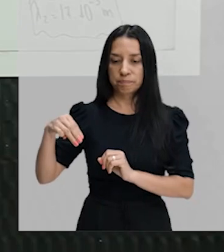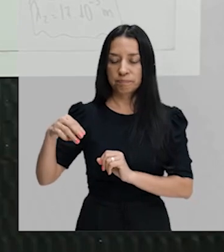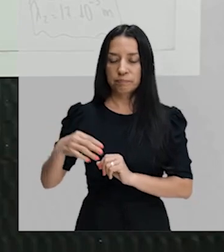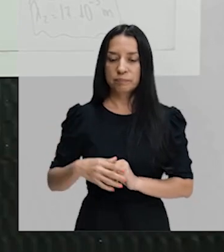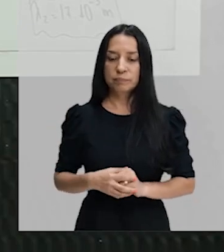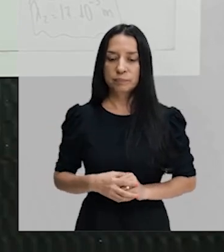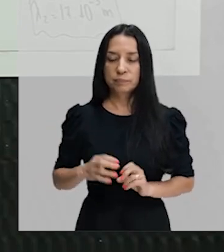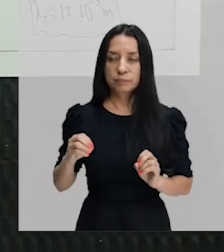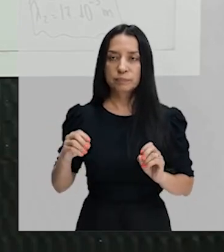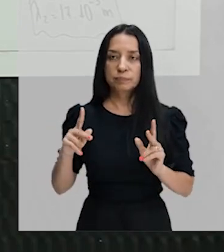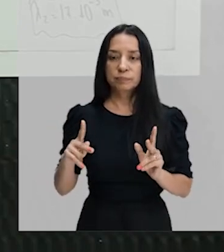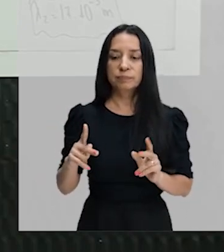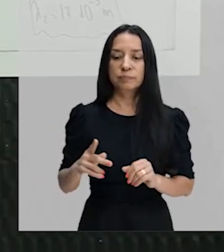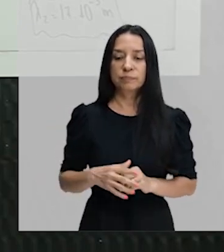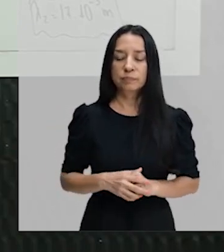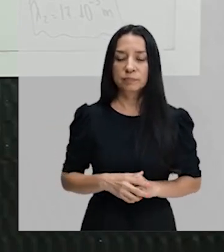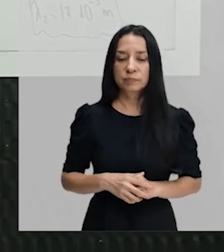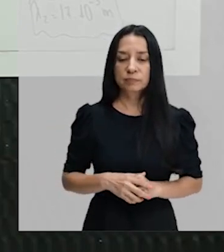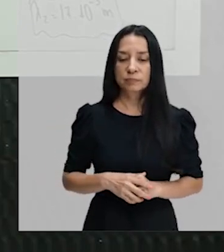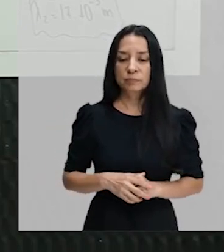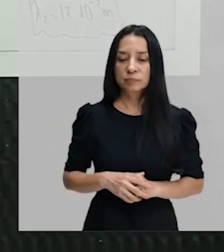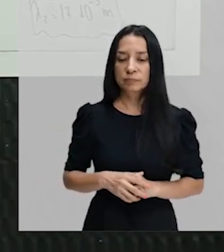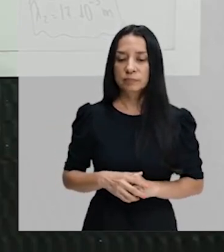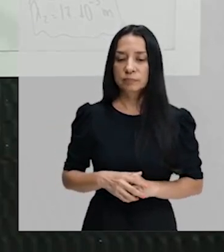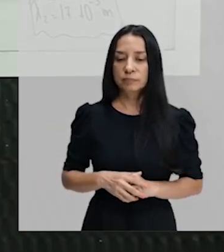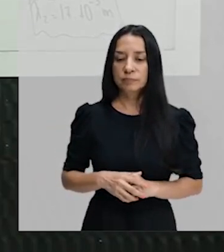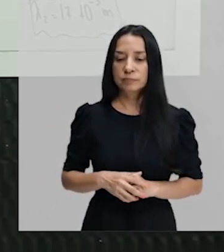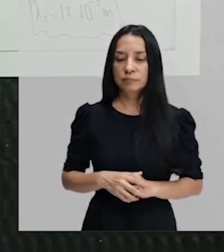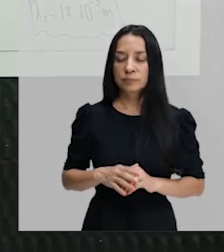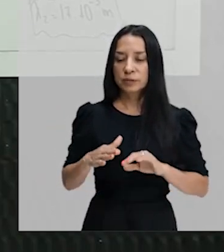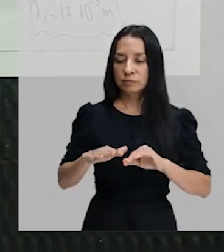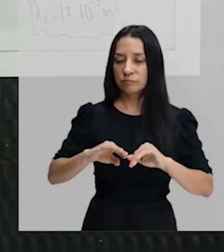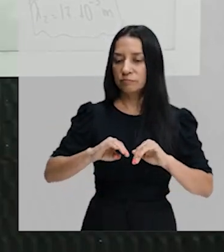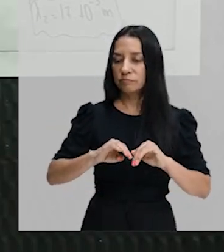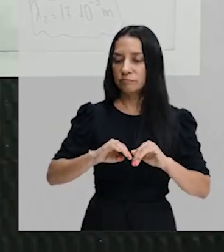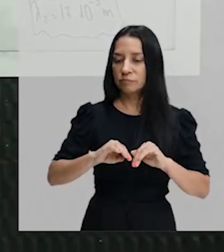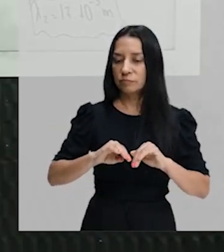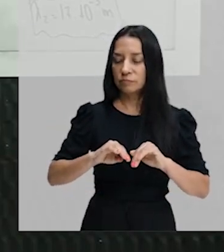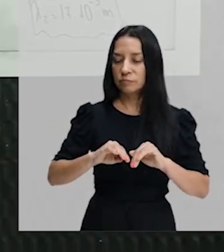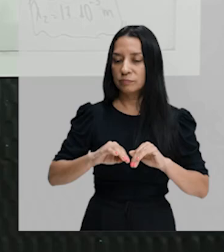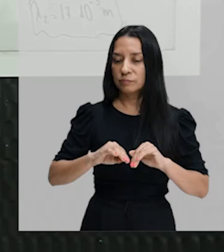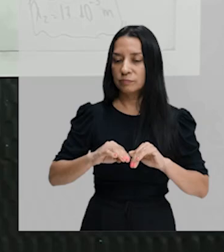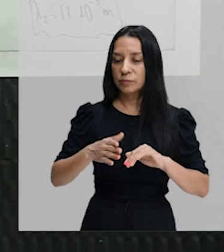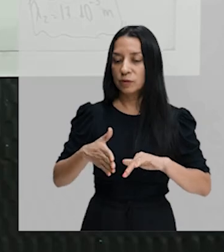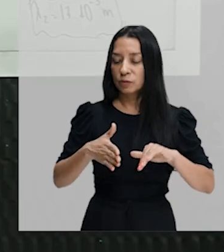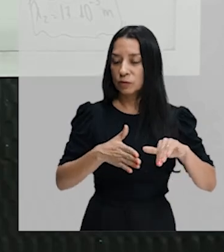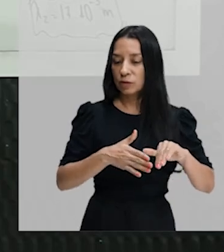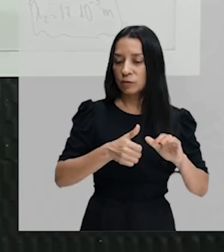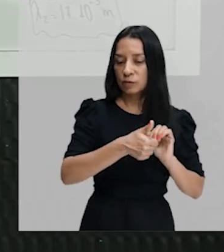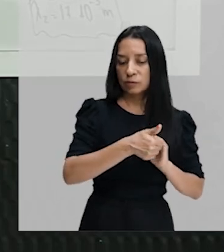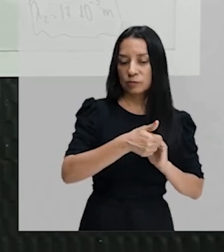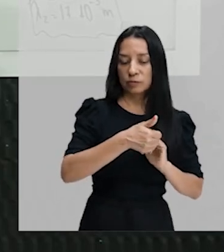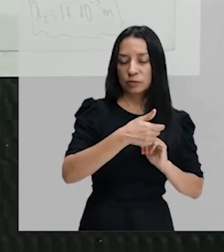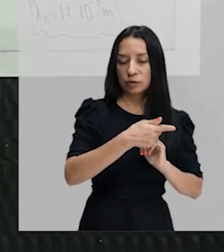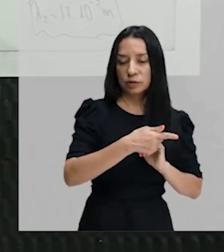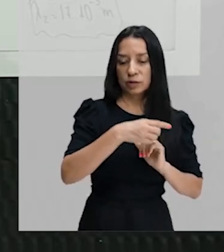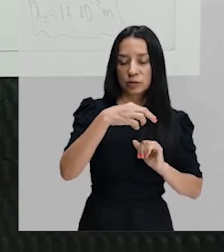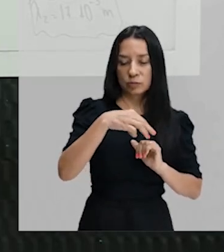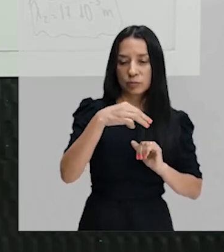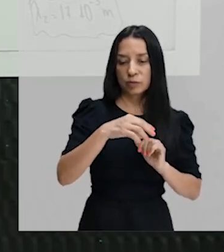Ok então eu saio de uma onda que tem 17 metros de tamanho para uma onda que tem